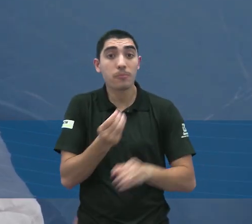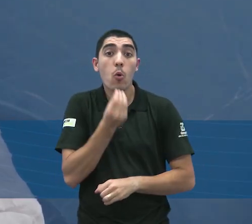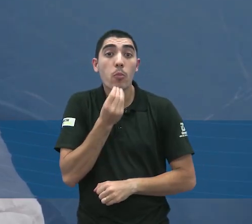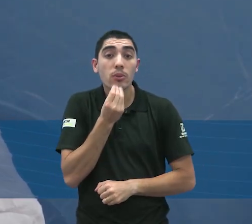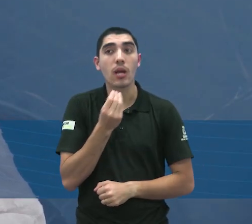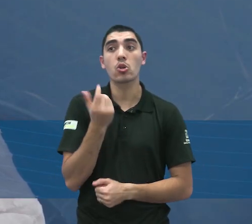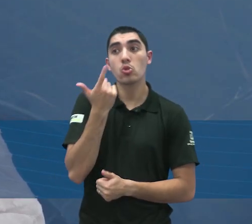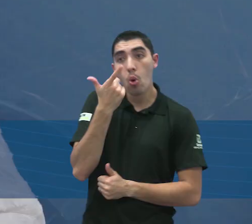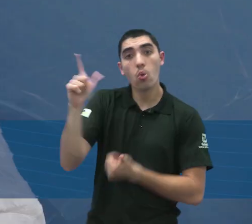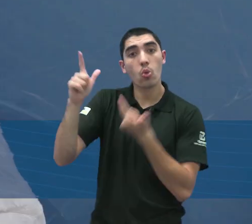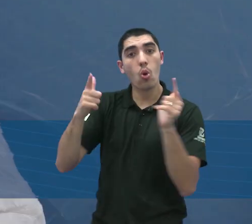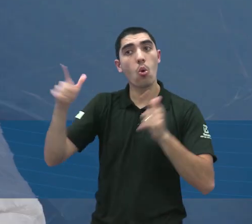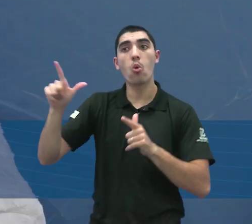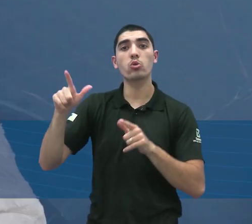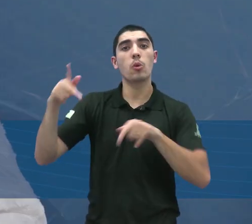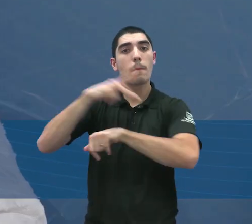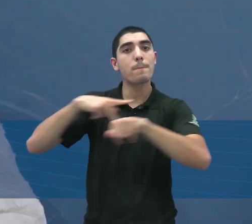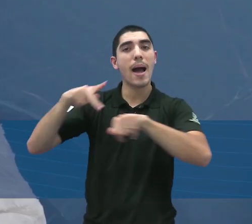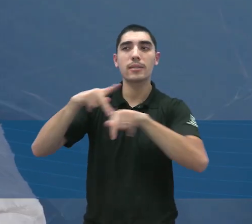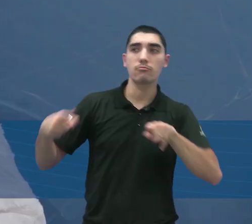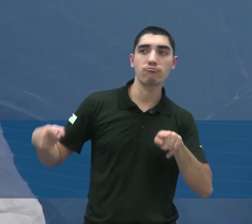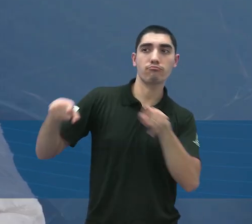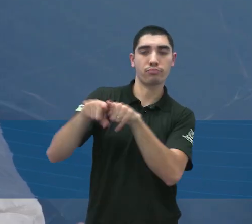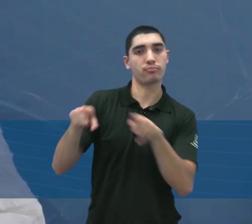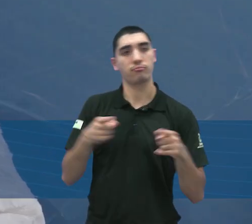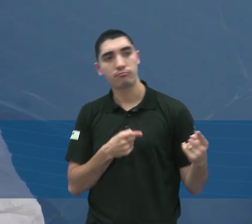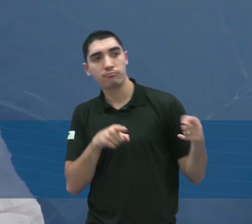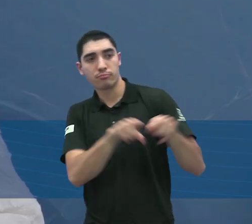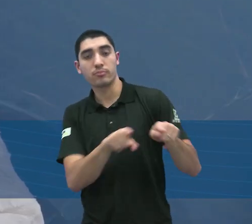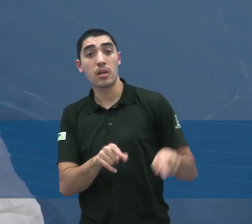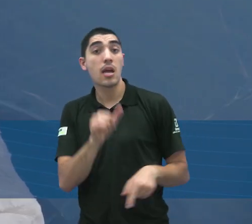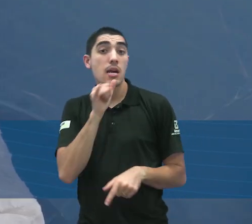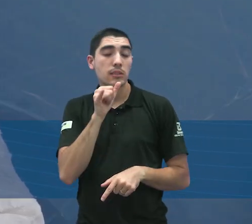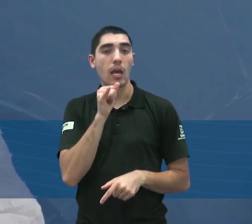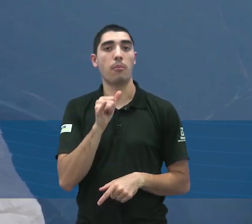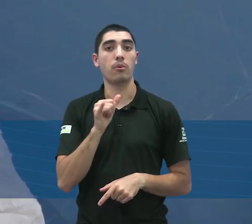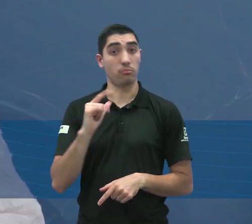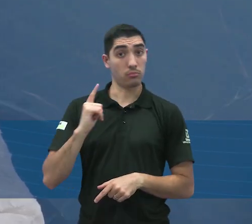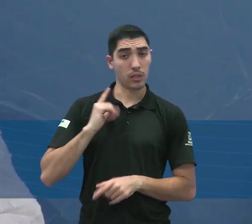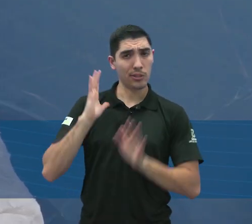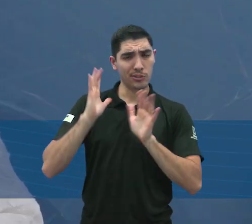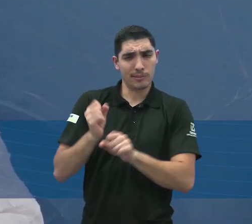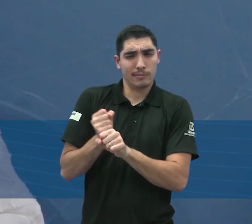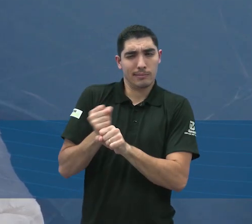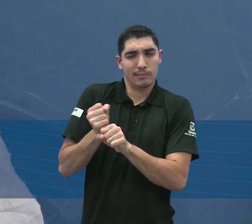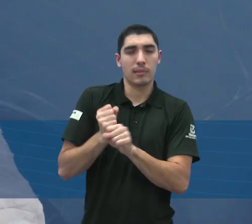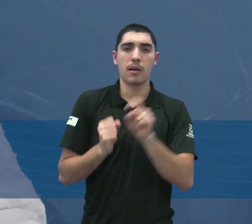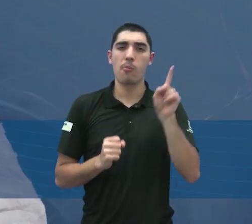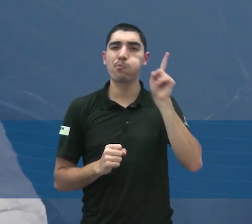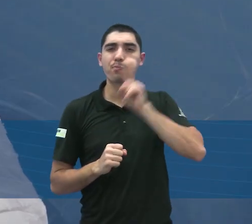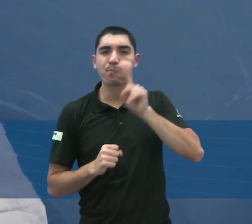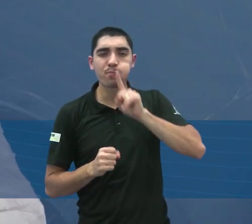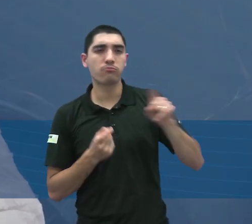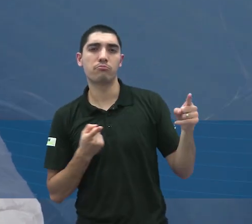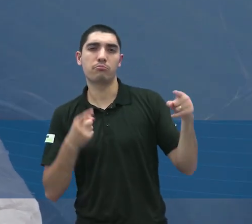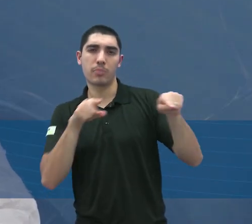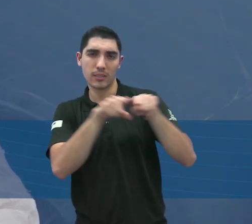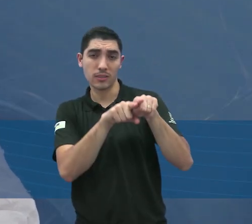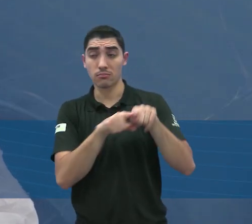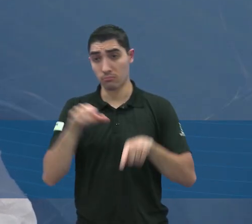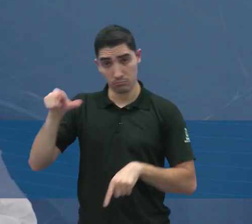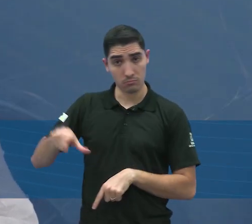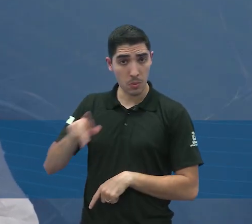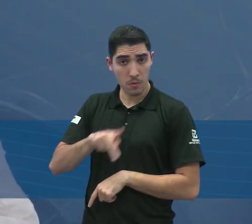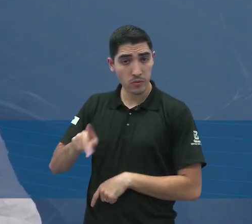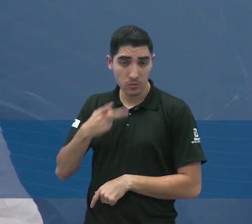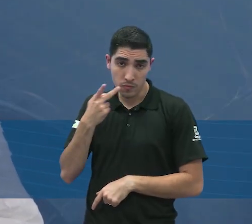criar novos mercados, né? Então, assim, nós temos uma relação bastante amistosa e muito antiga com os Estados Unidos, como o próprio professor Laureano